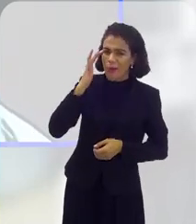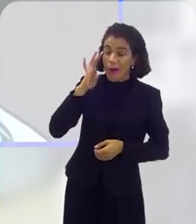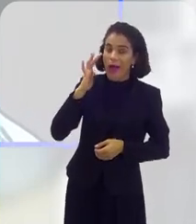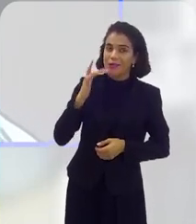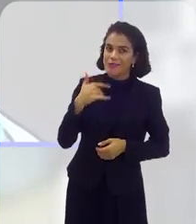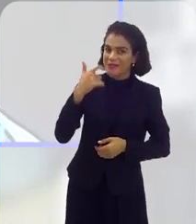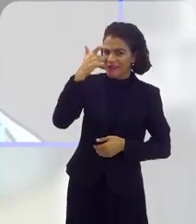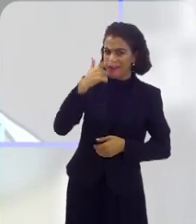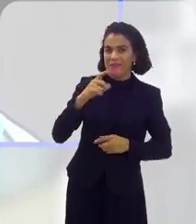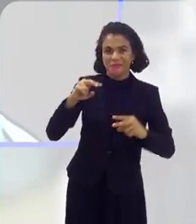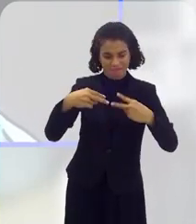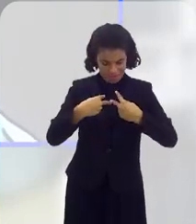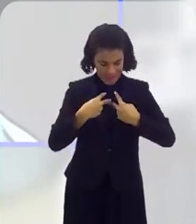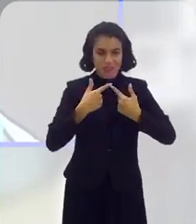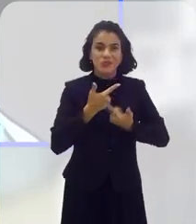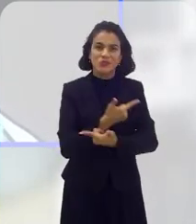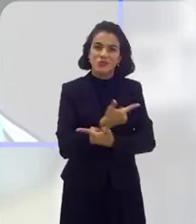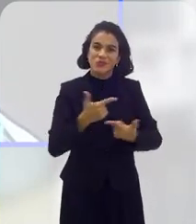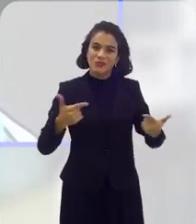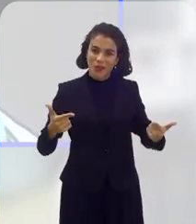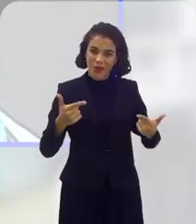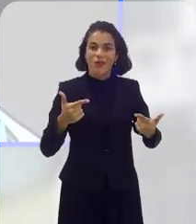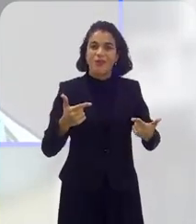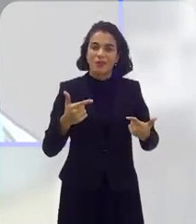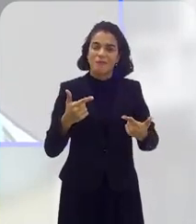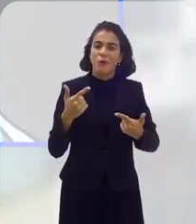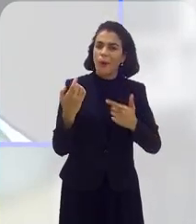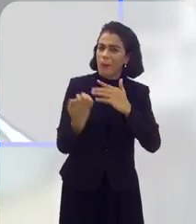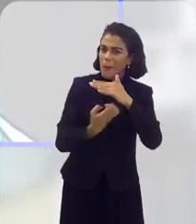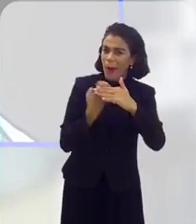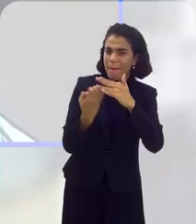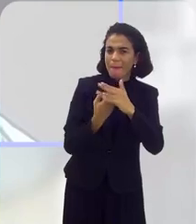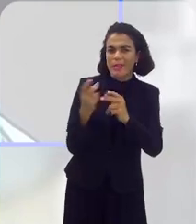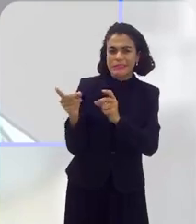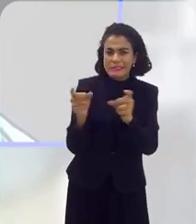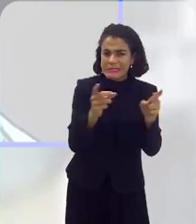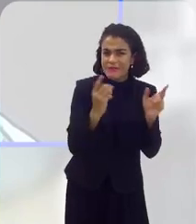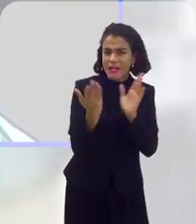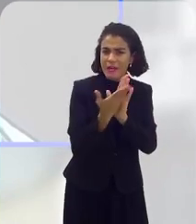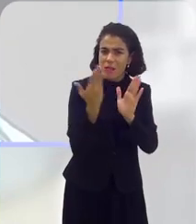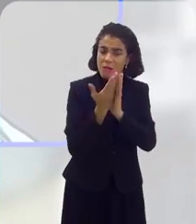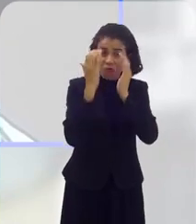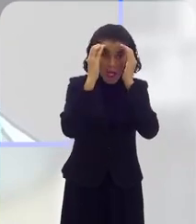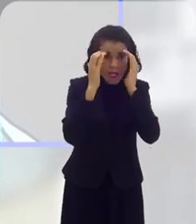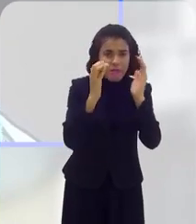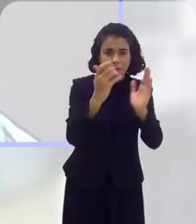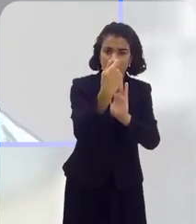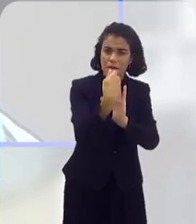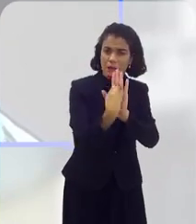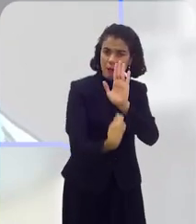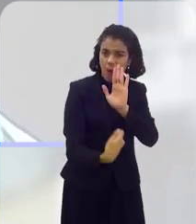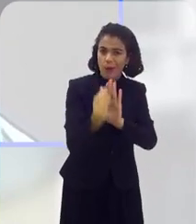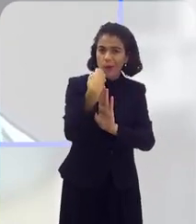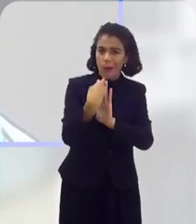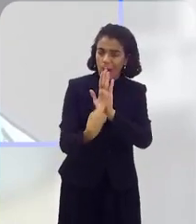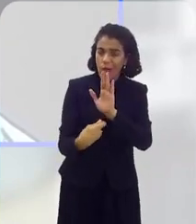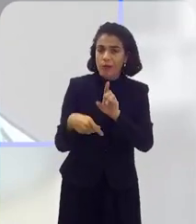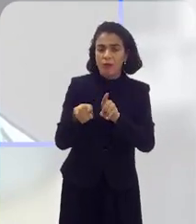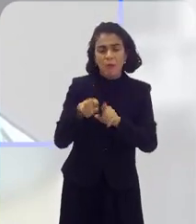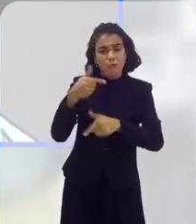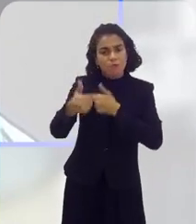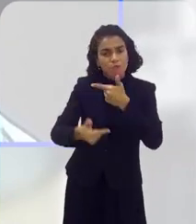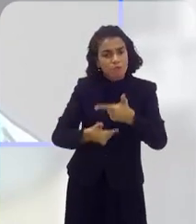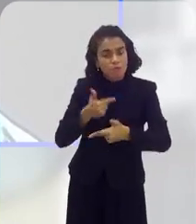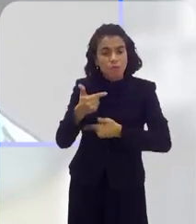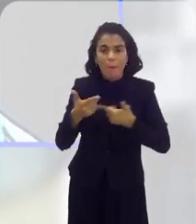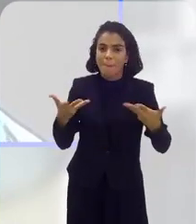muita sorte de ter ido para uma editora que tem muito respeito pelos autores, né? E que fez um